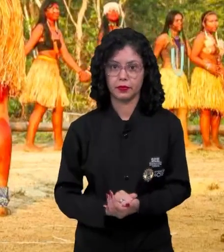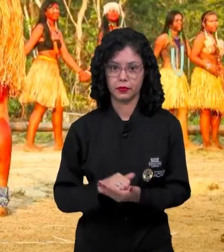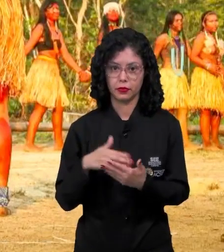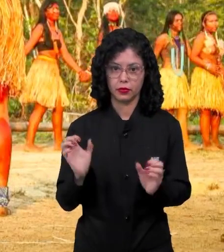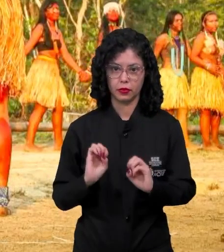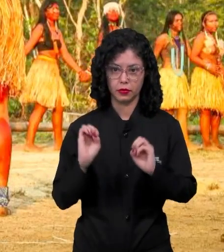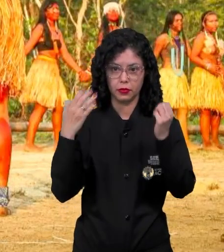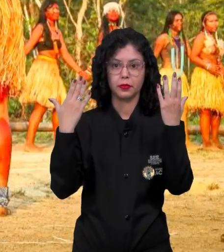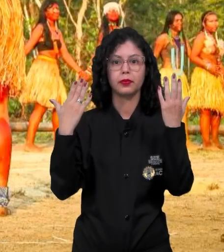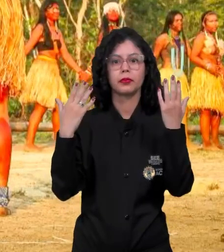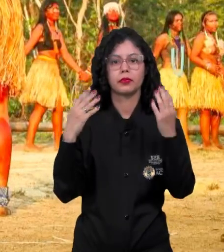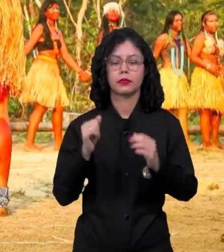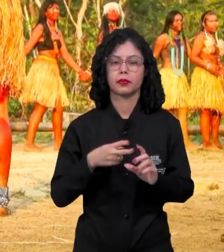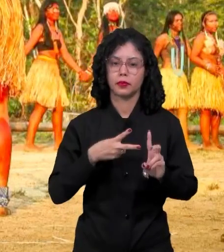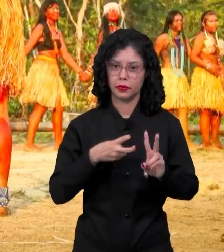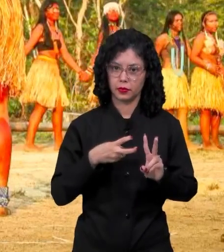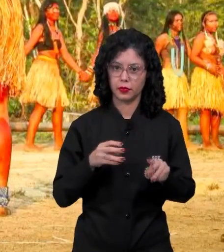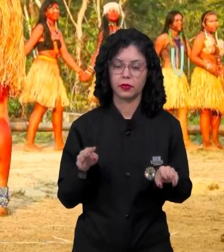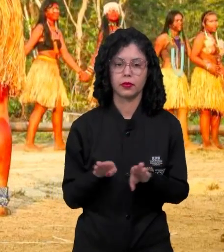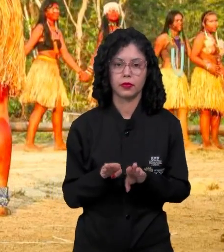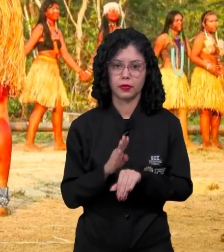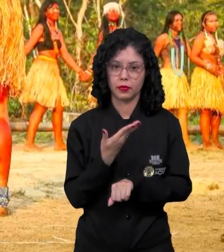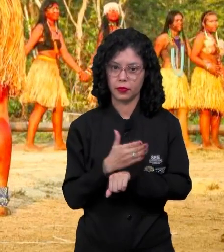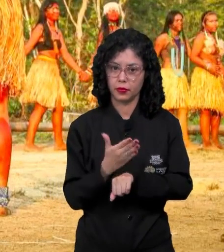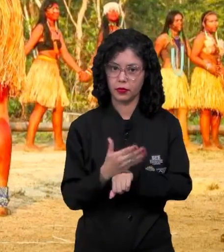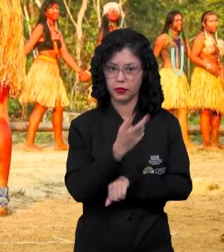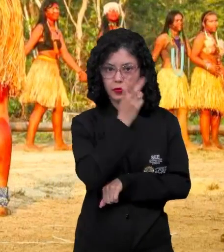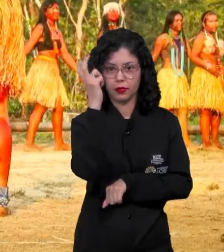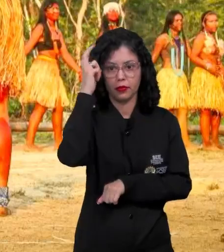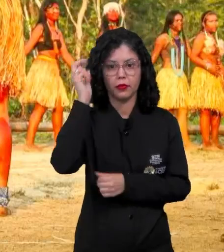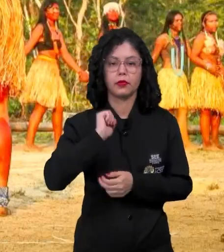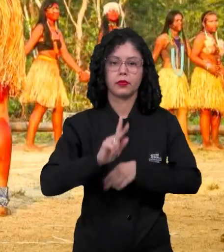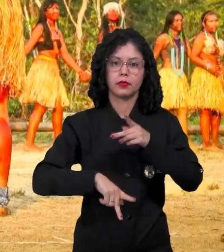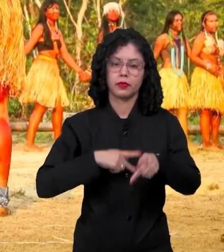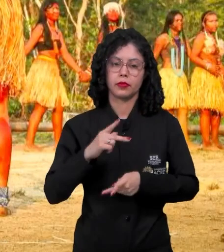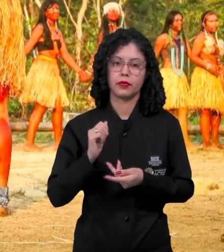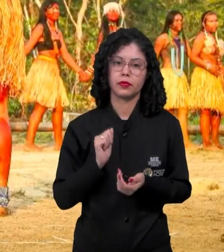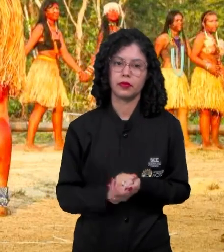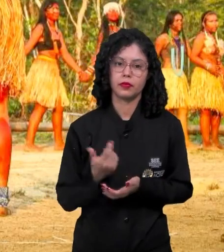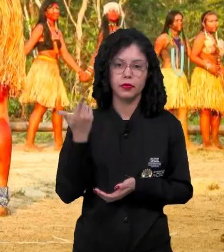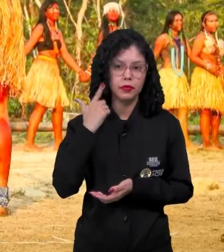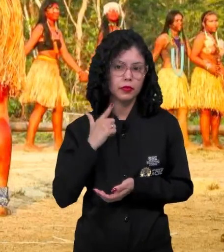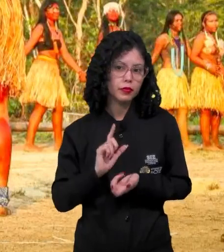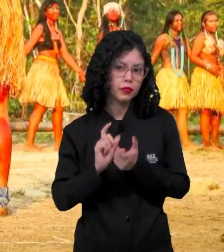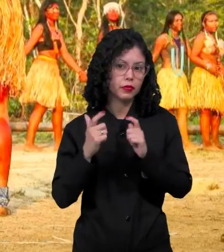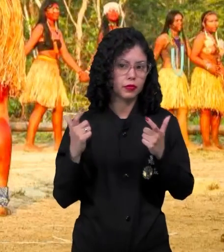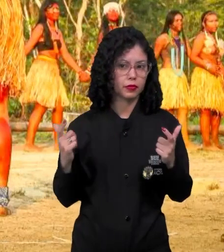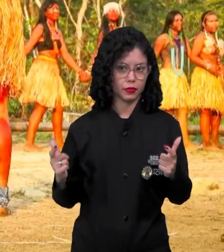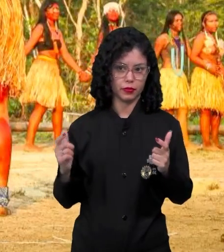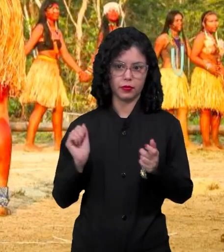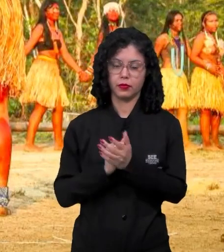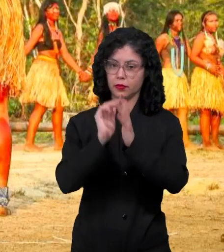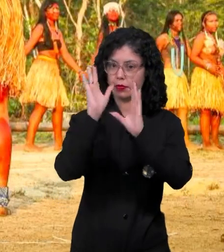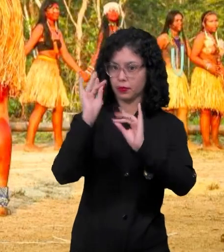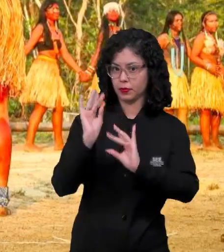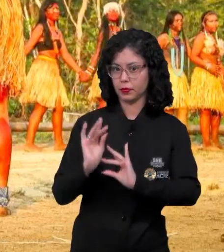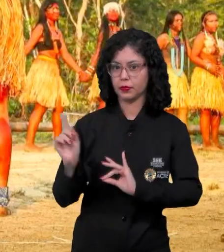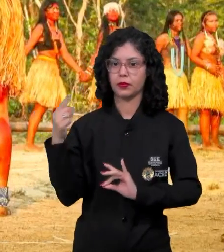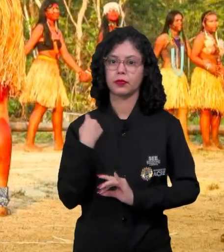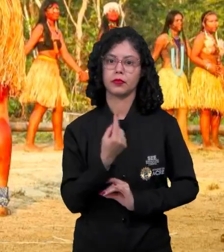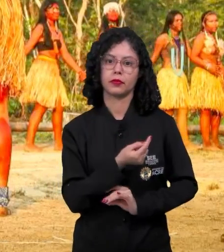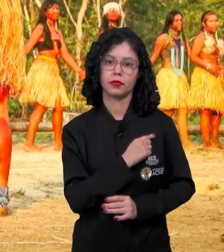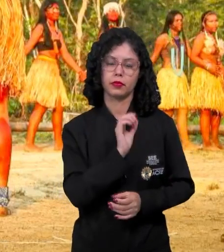esse festival indígena, também uma prática cultural popular que ganhou grande destaque na